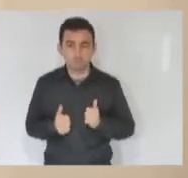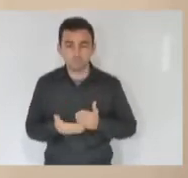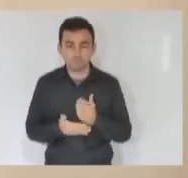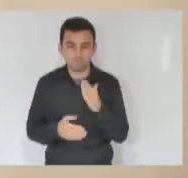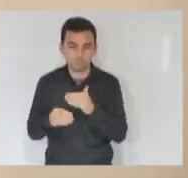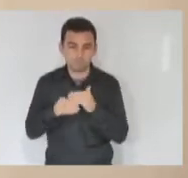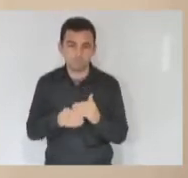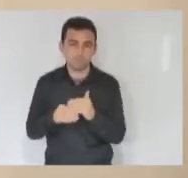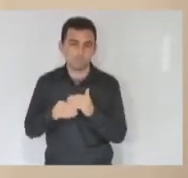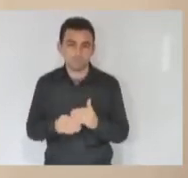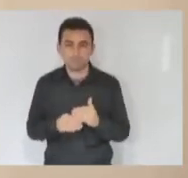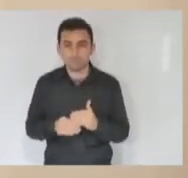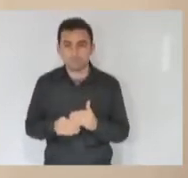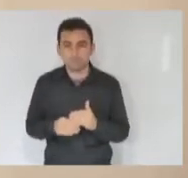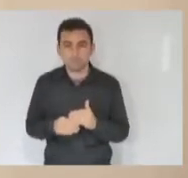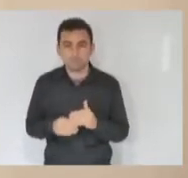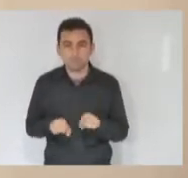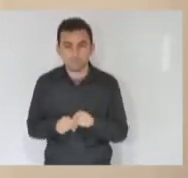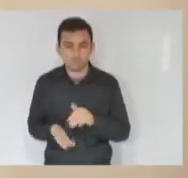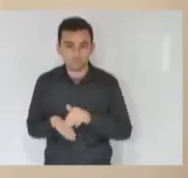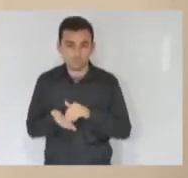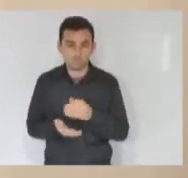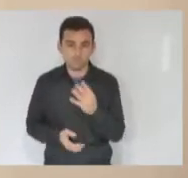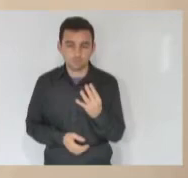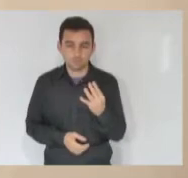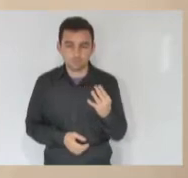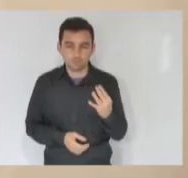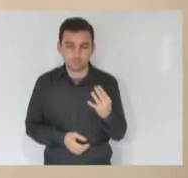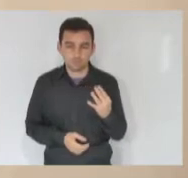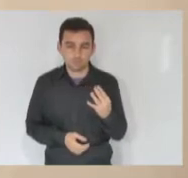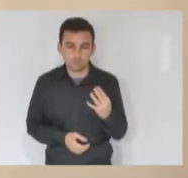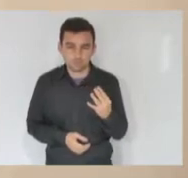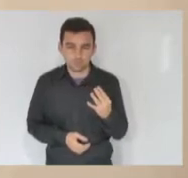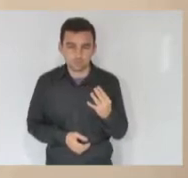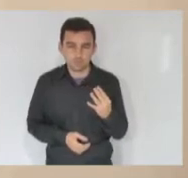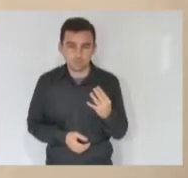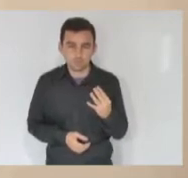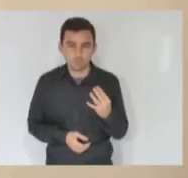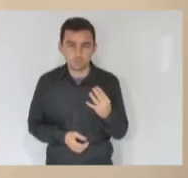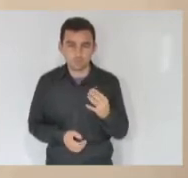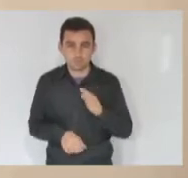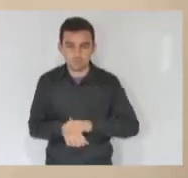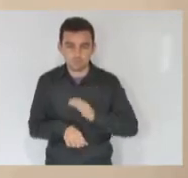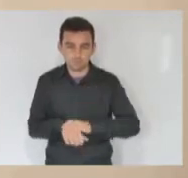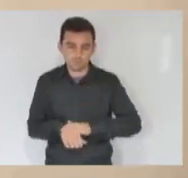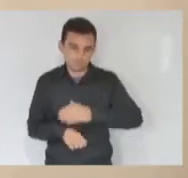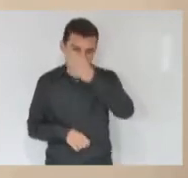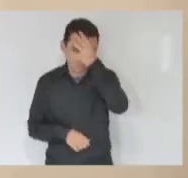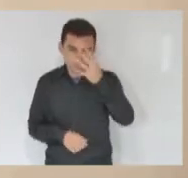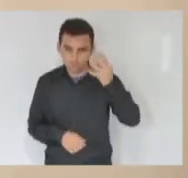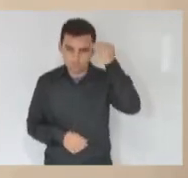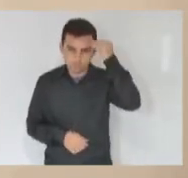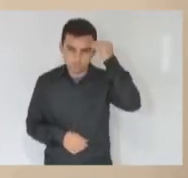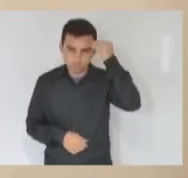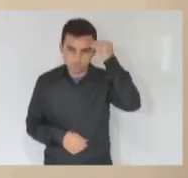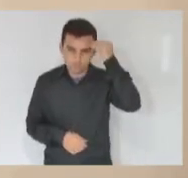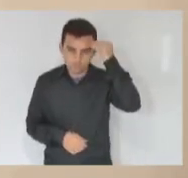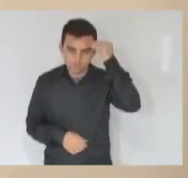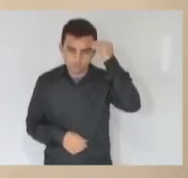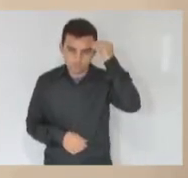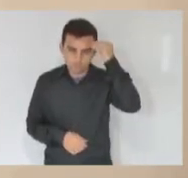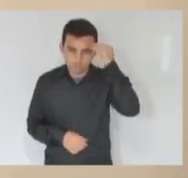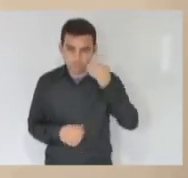por unanimidade. Moção 44, autoria deputada Luciane Carminati, manifestando